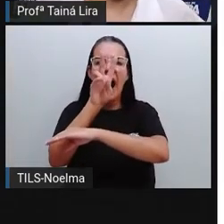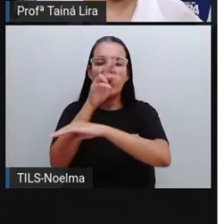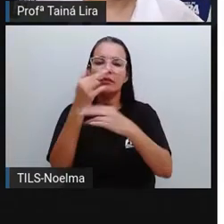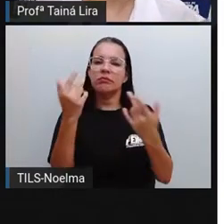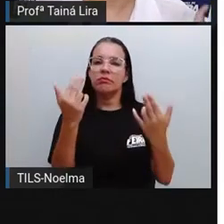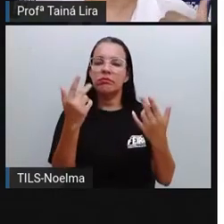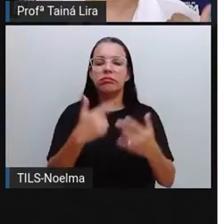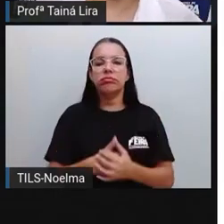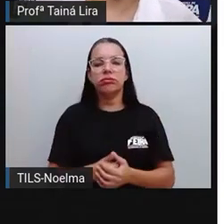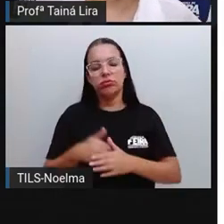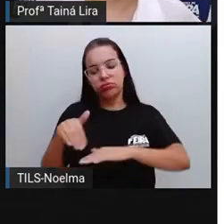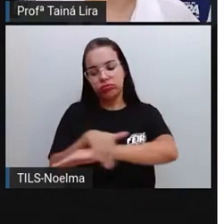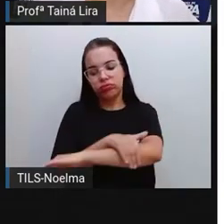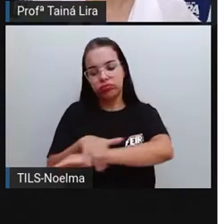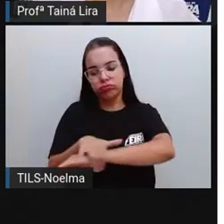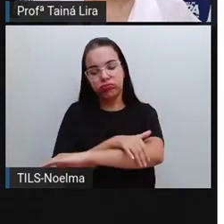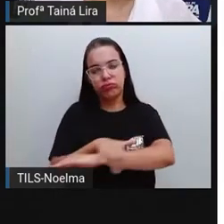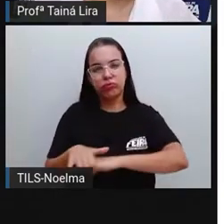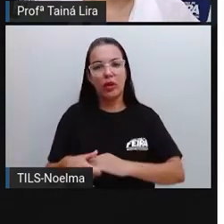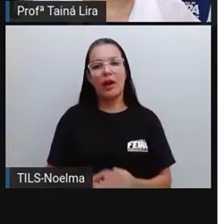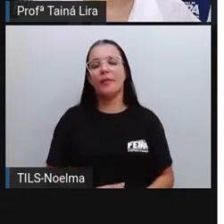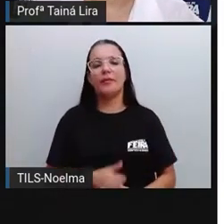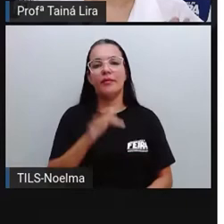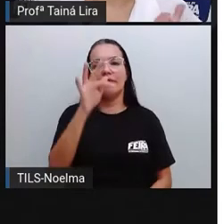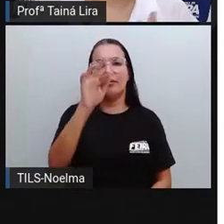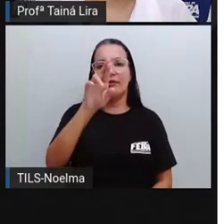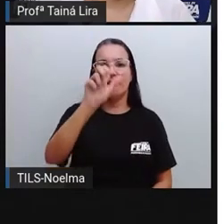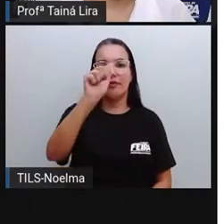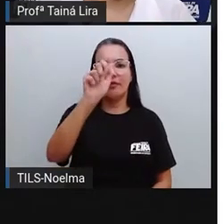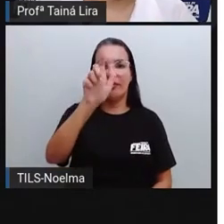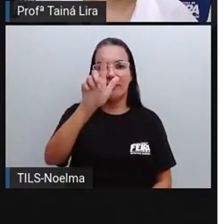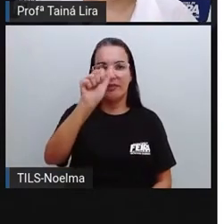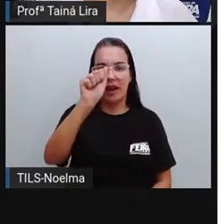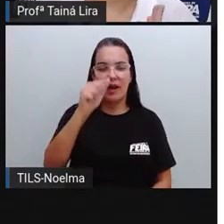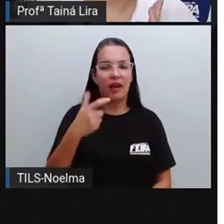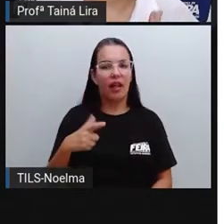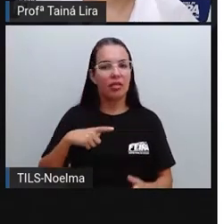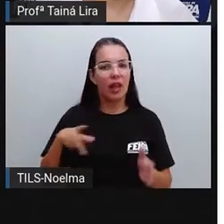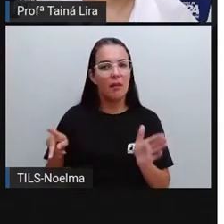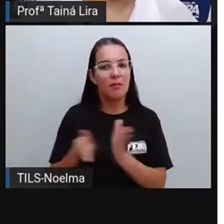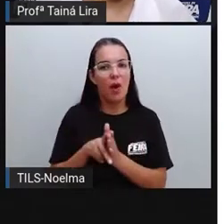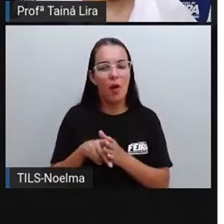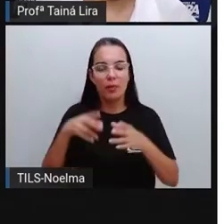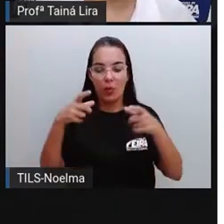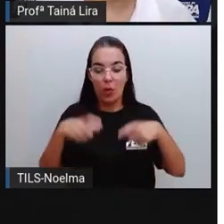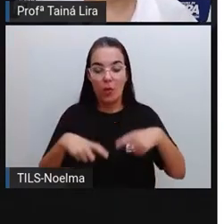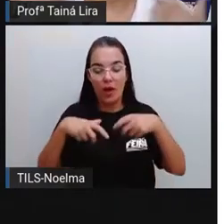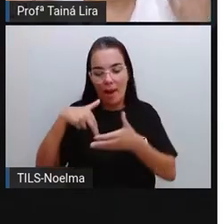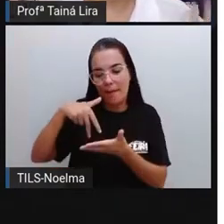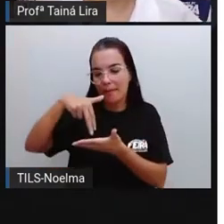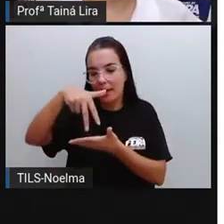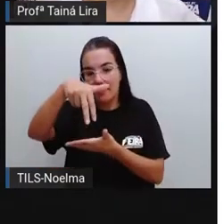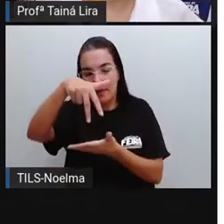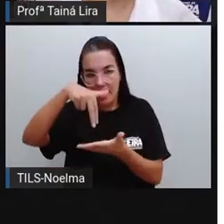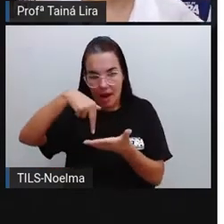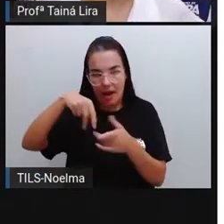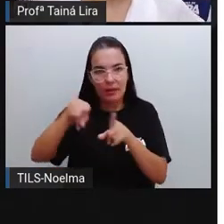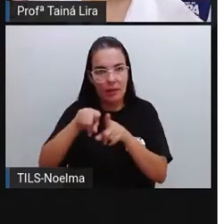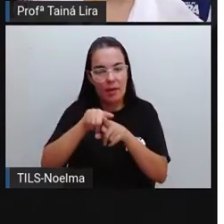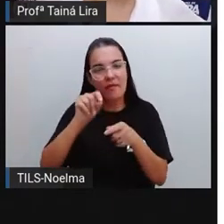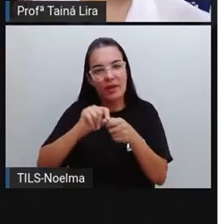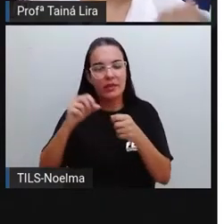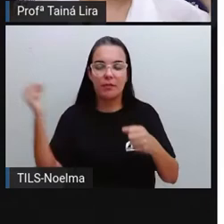Fraga Maia, Avenida Fraga Maia, que tem ali as pistas próprias, né, para caminhada no canteiro central e